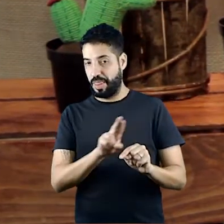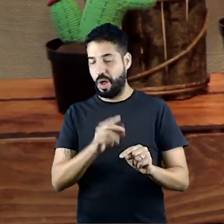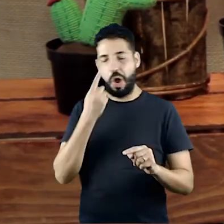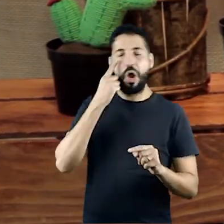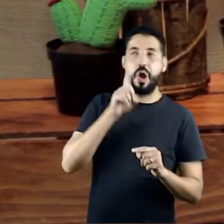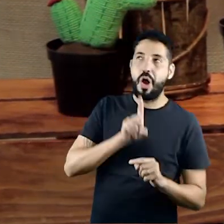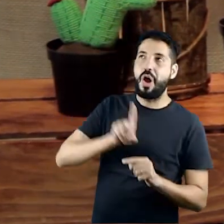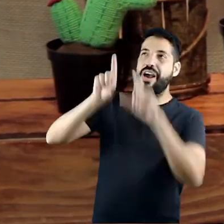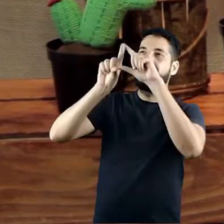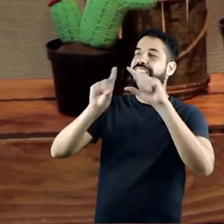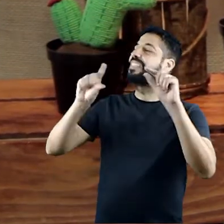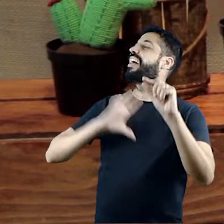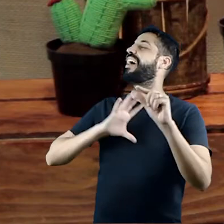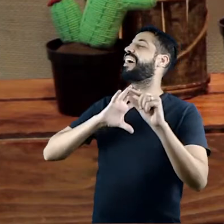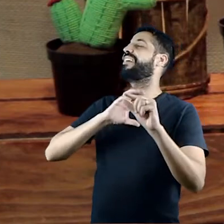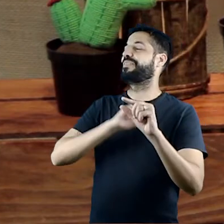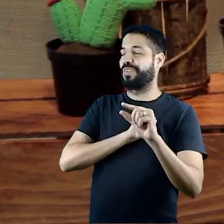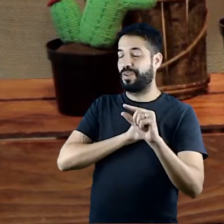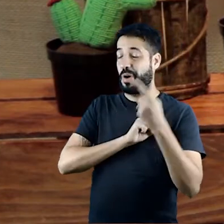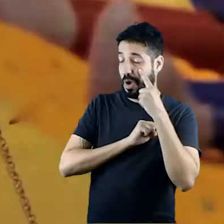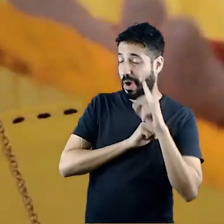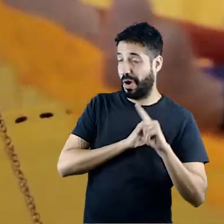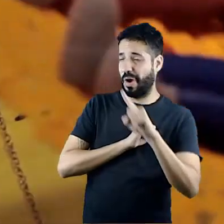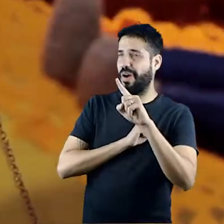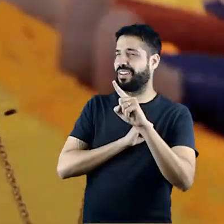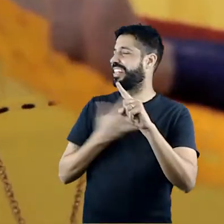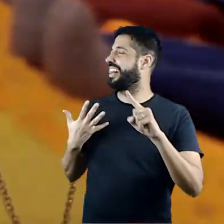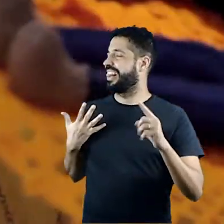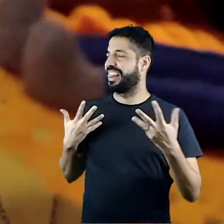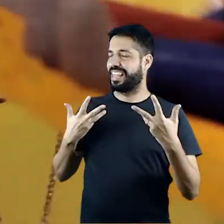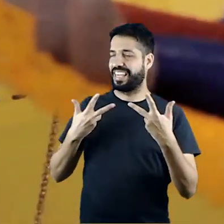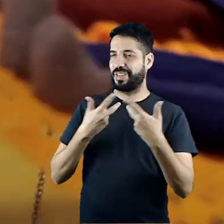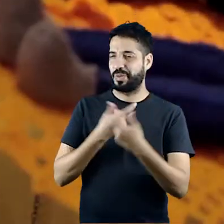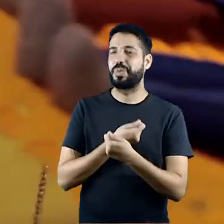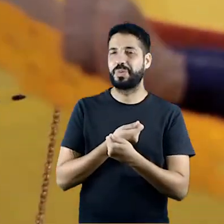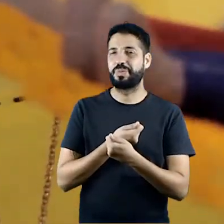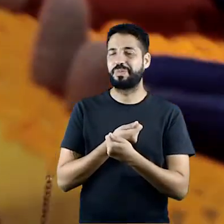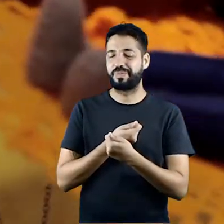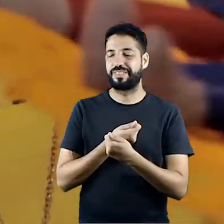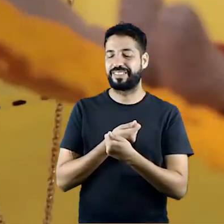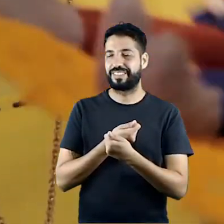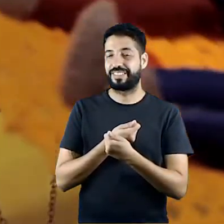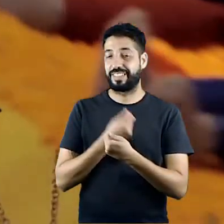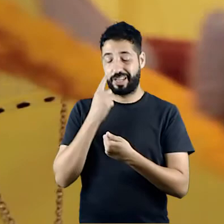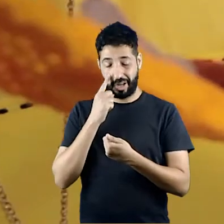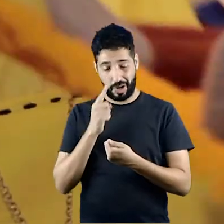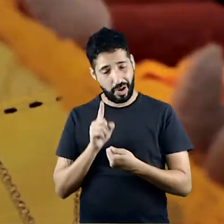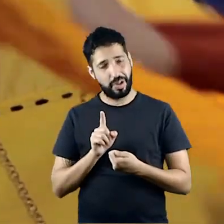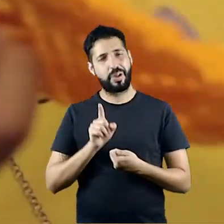e olha para o céu meu amor vê como ele está lindo